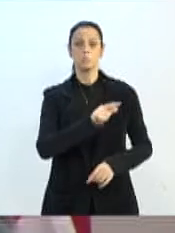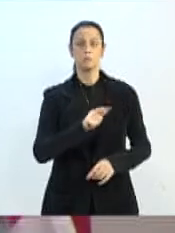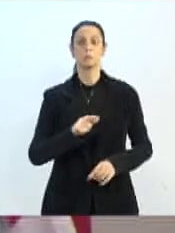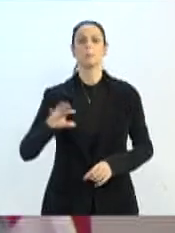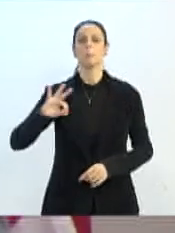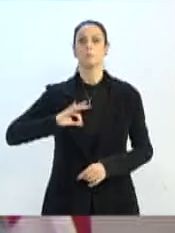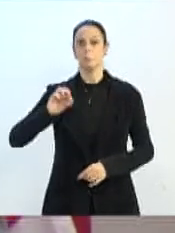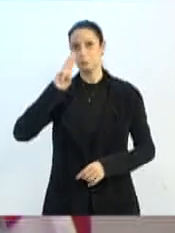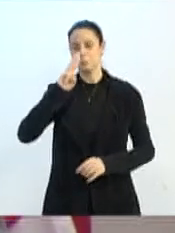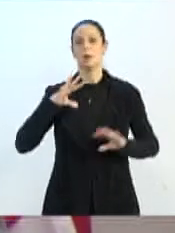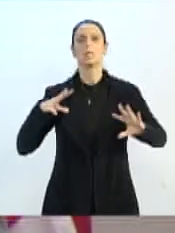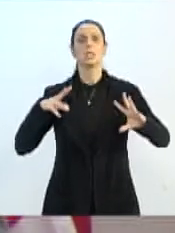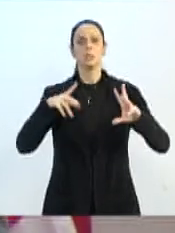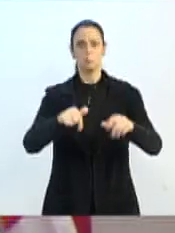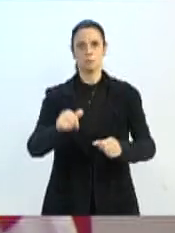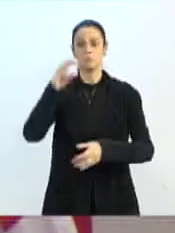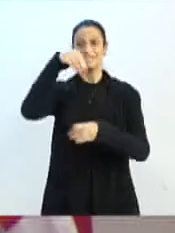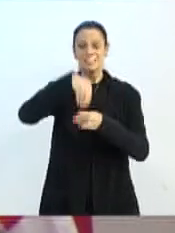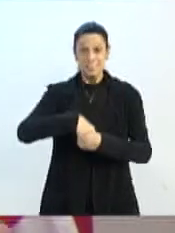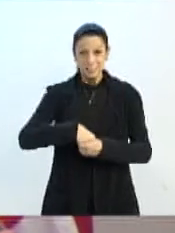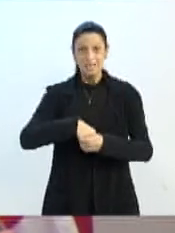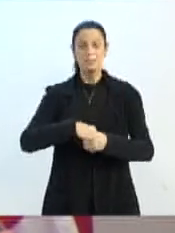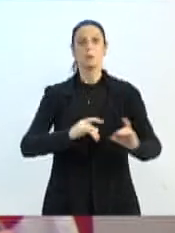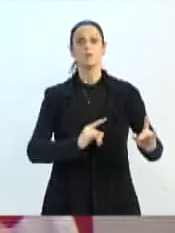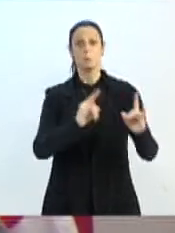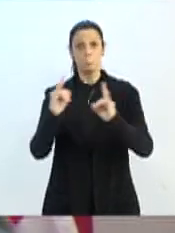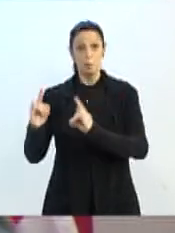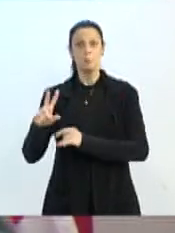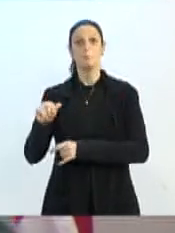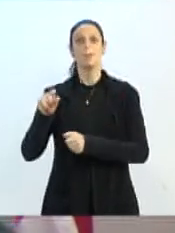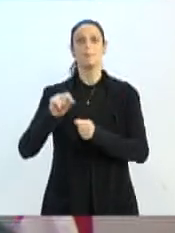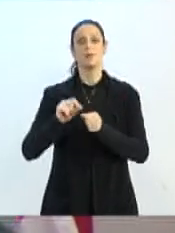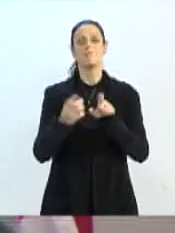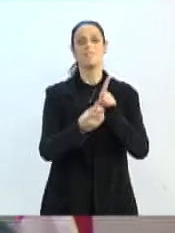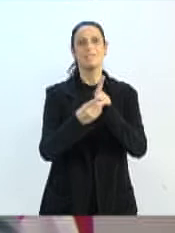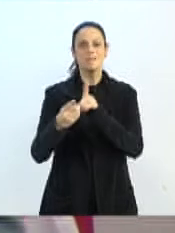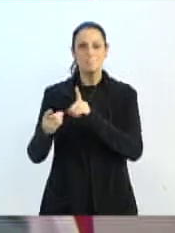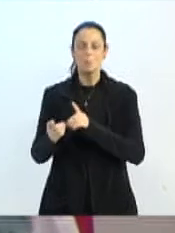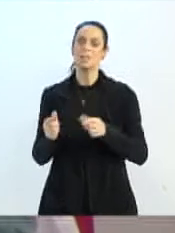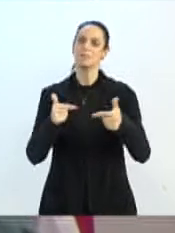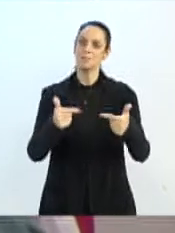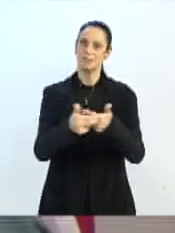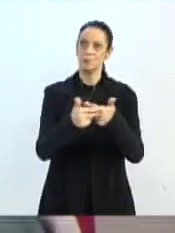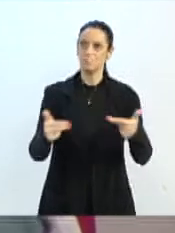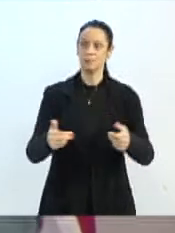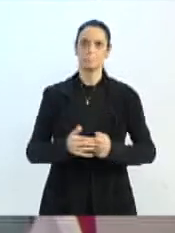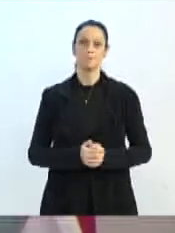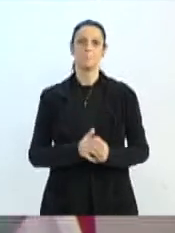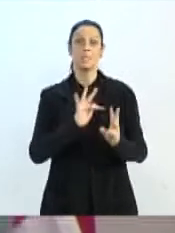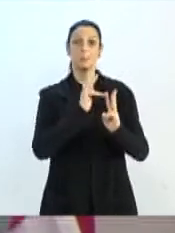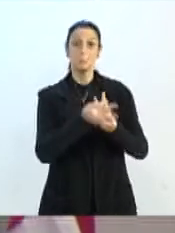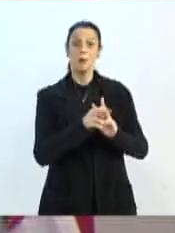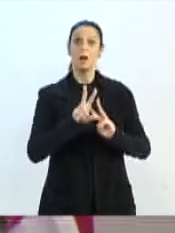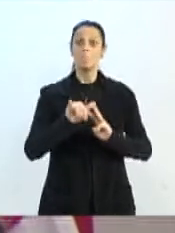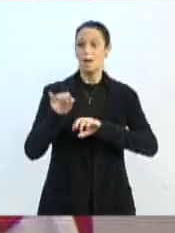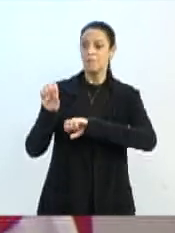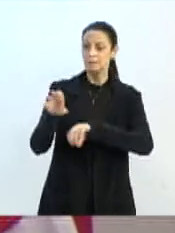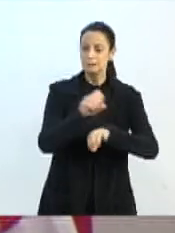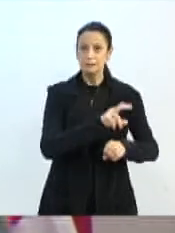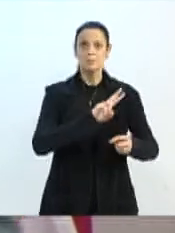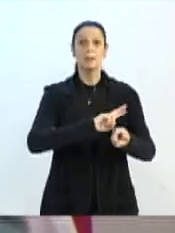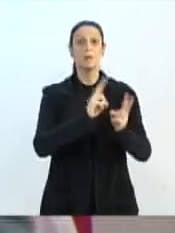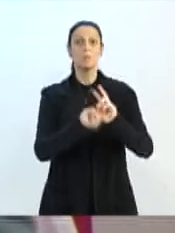envolvidas dentro desse condomínio fazendo muitas ações. No caso da Pró-Família, vai oferecer aulas de capoeira dentro do